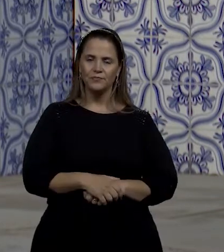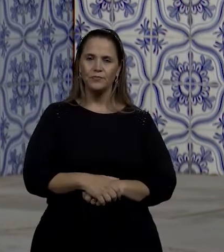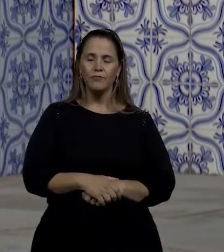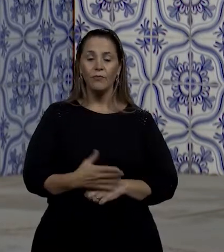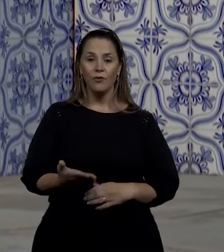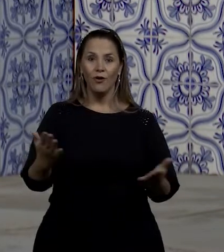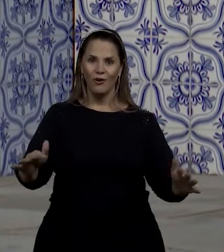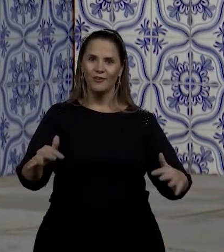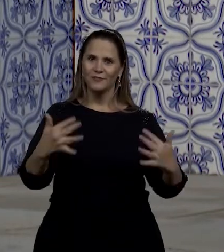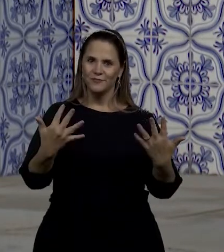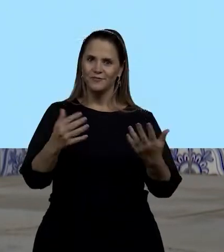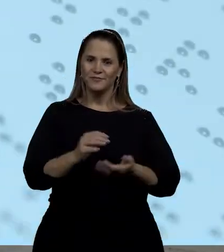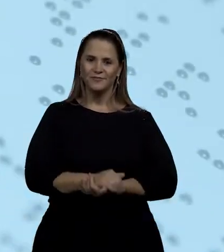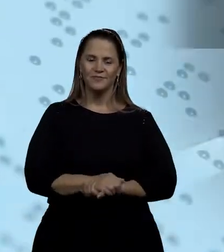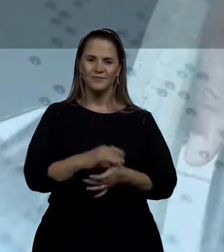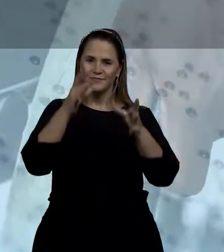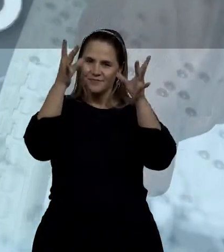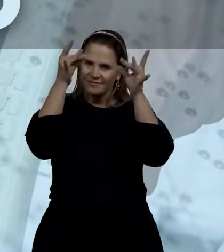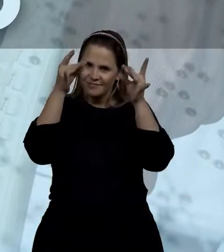Confira agora os detalhes.